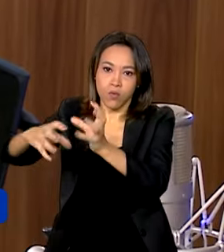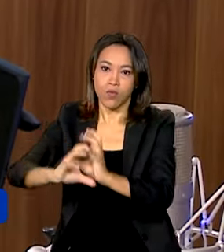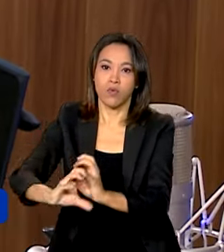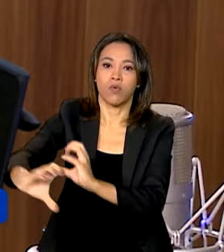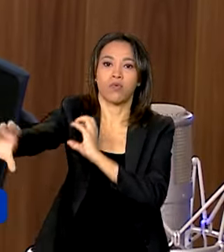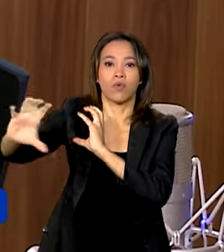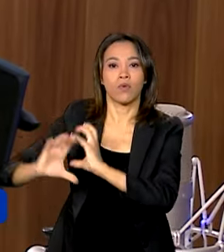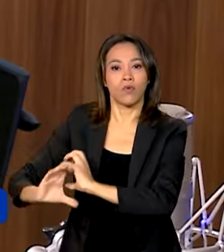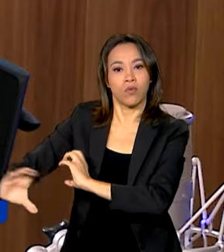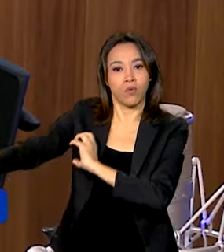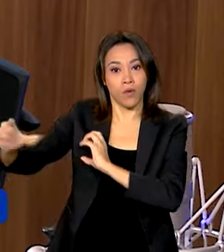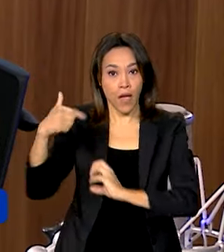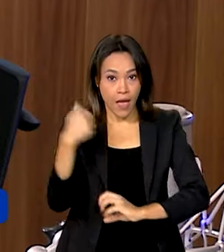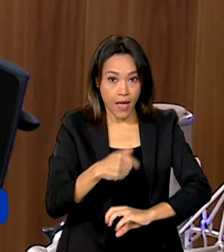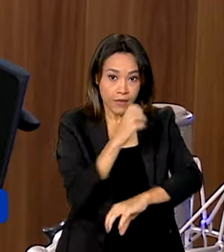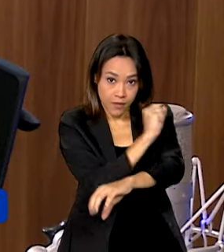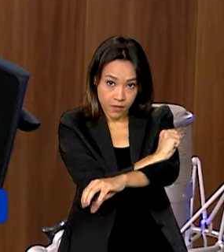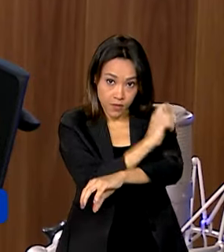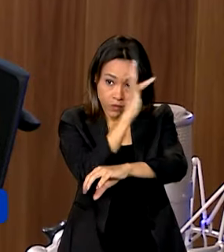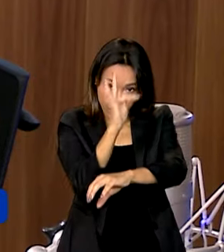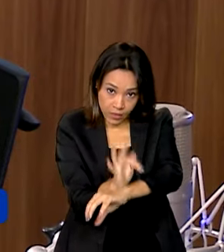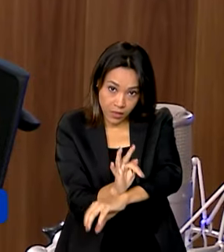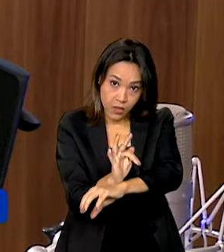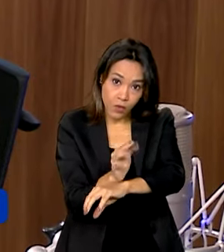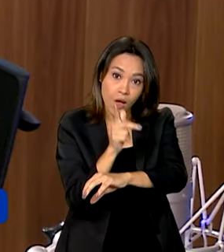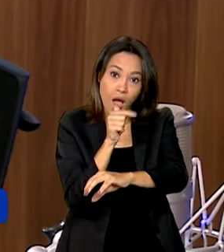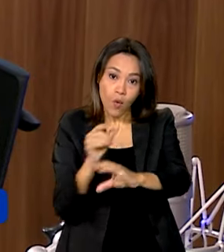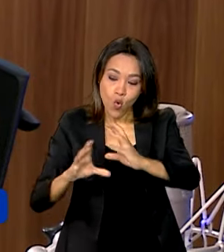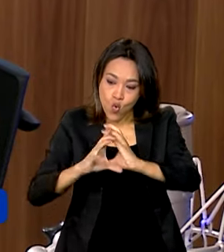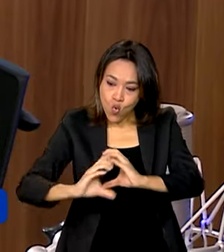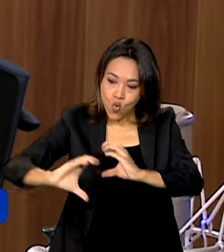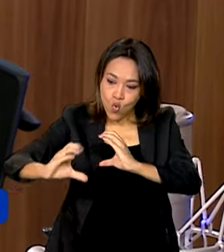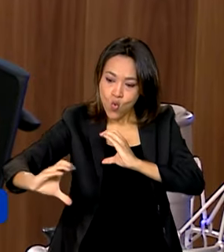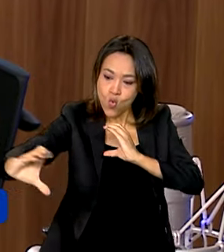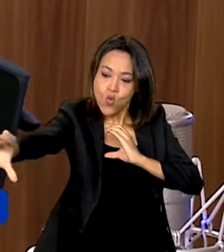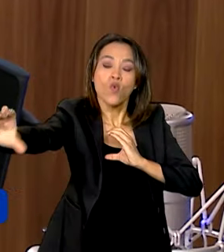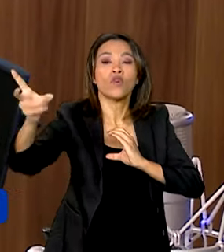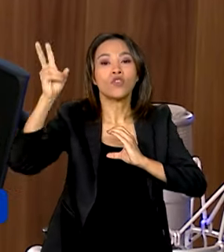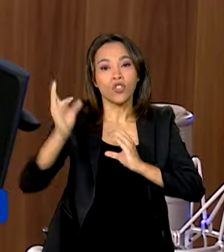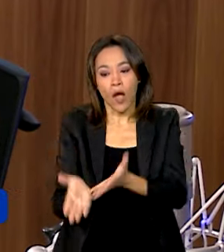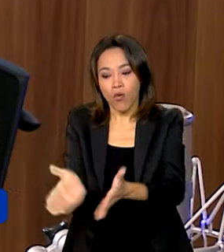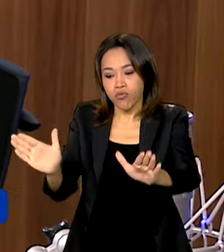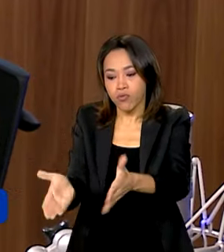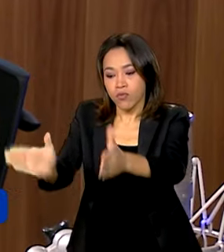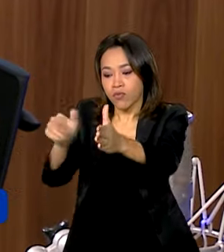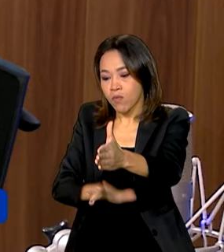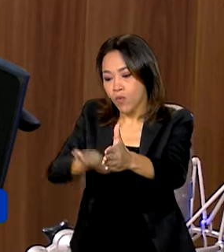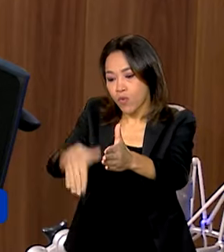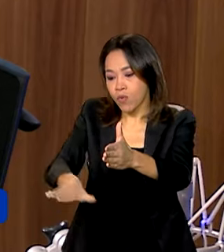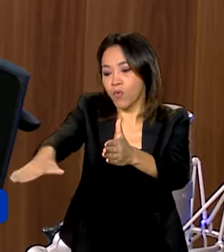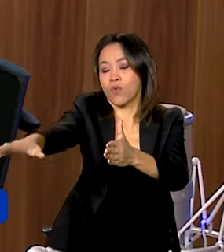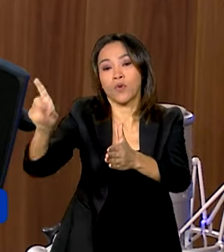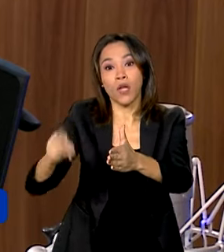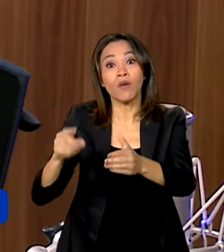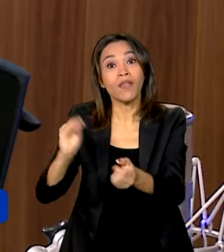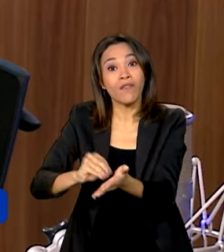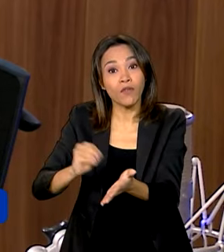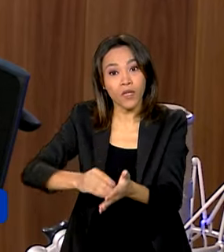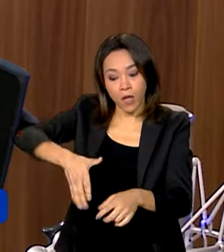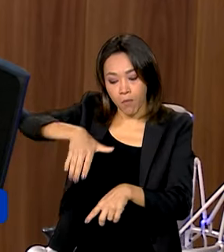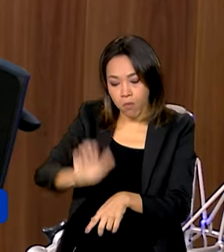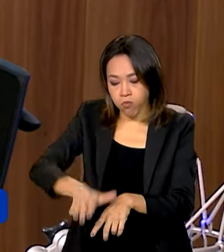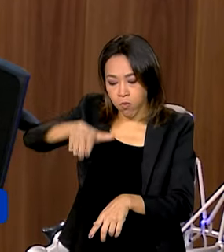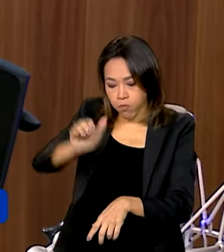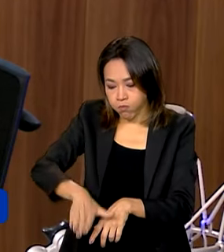transposição do São Francisco ela está concluída o eixo Norte e Leste que falta aumentar o bombeamento no